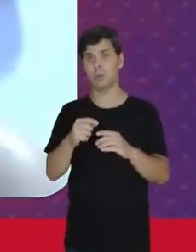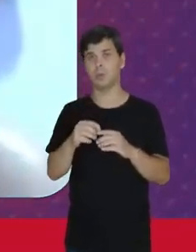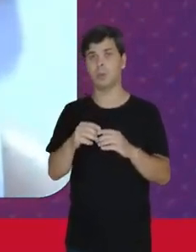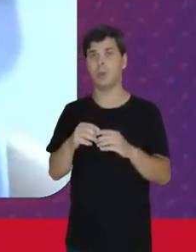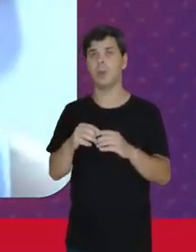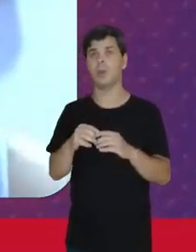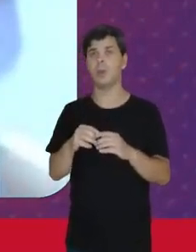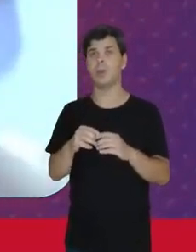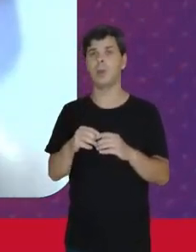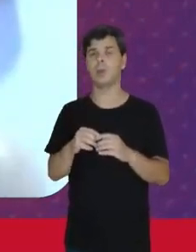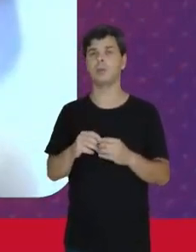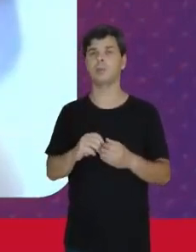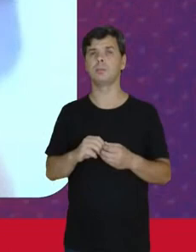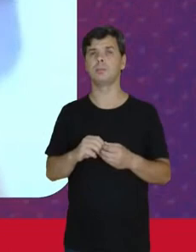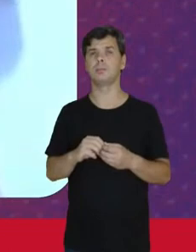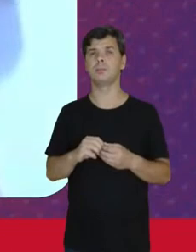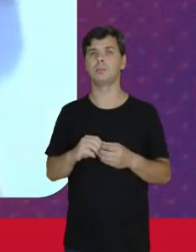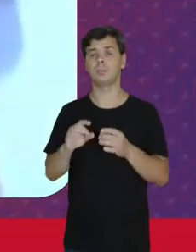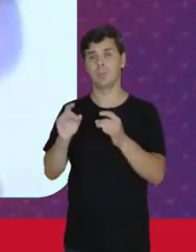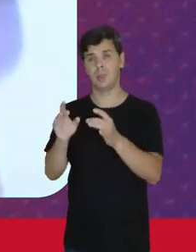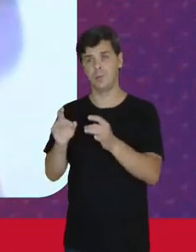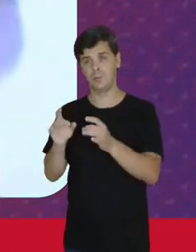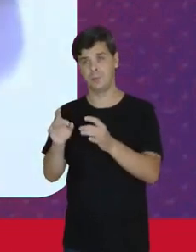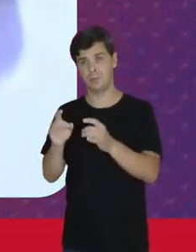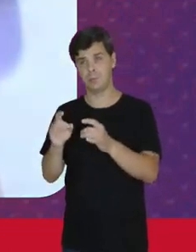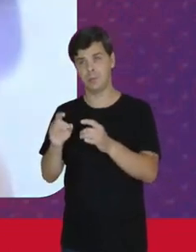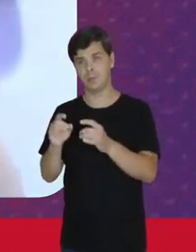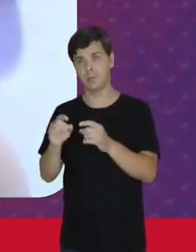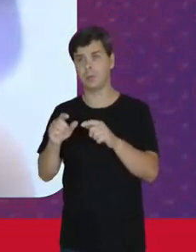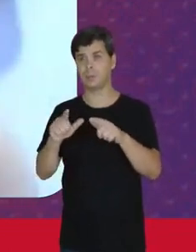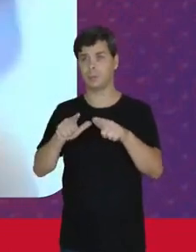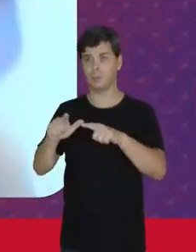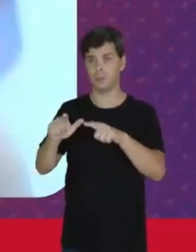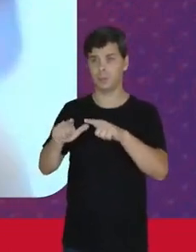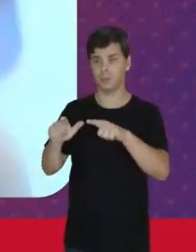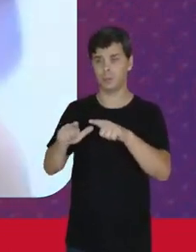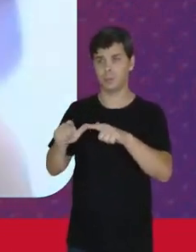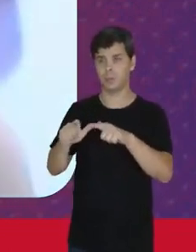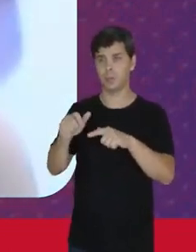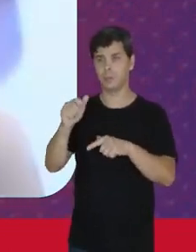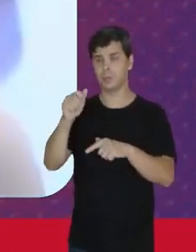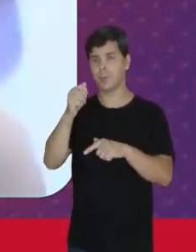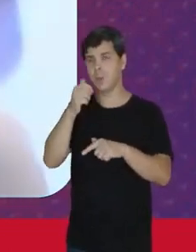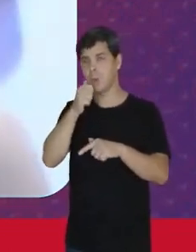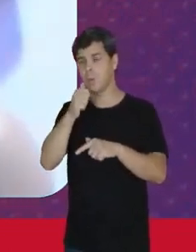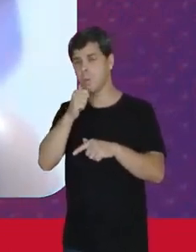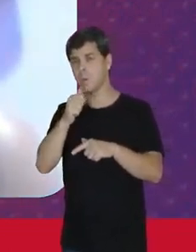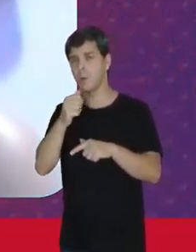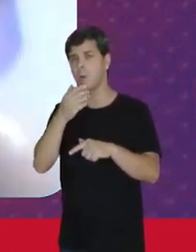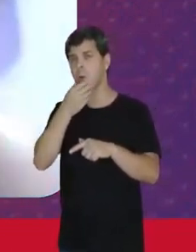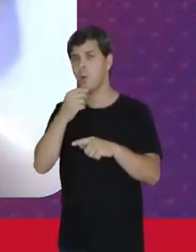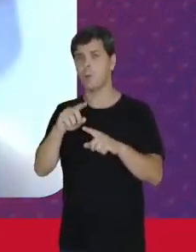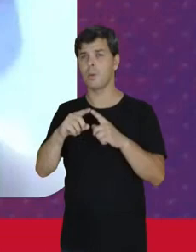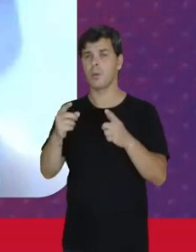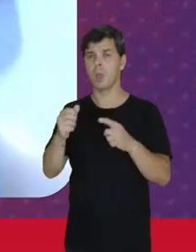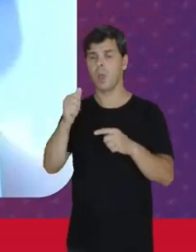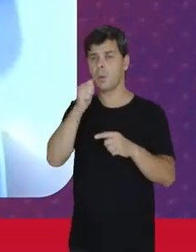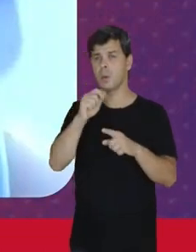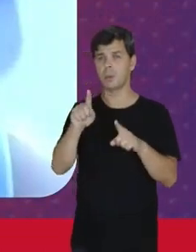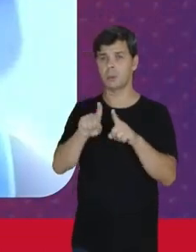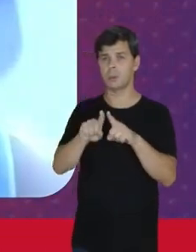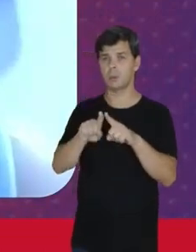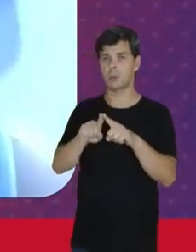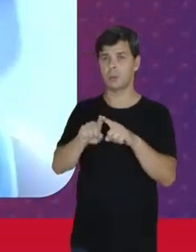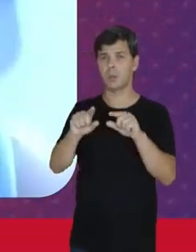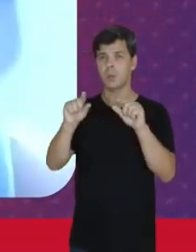para poder vender para a classe trabalhadora, né? E para também as mulheres poderem ter